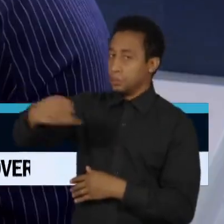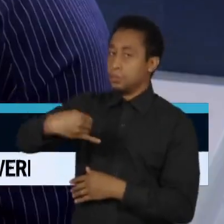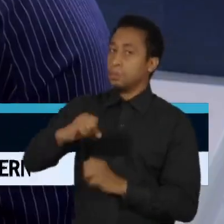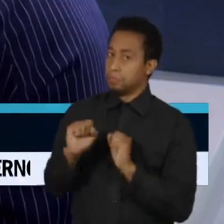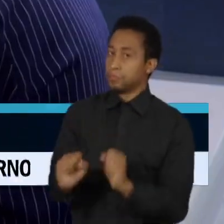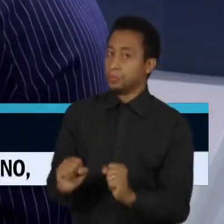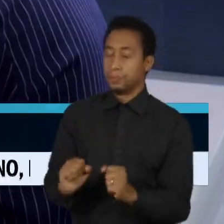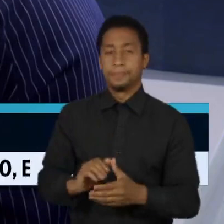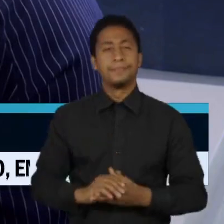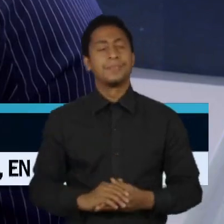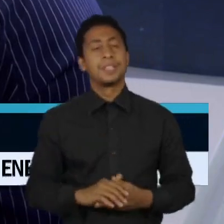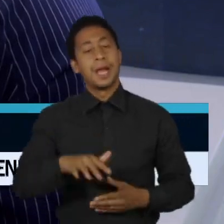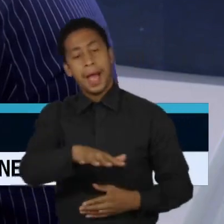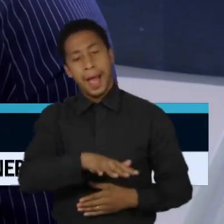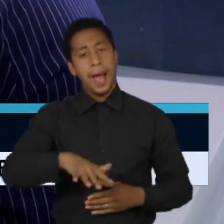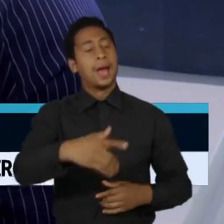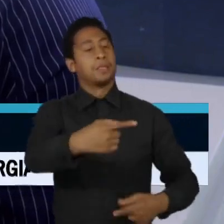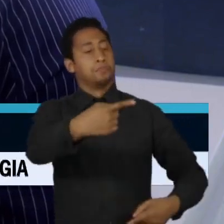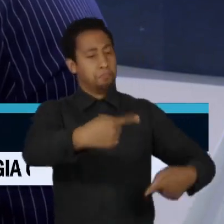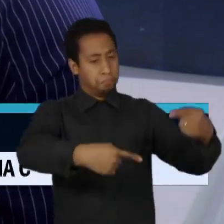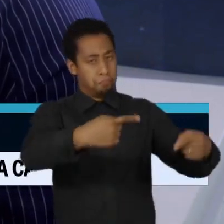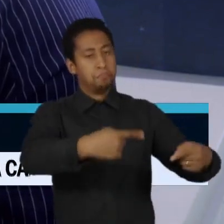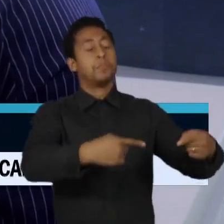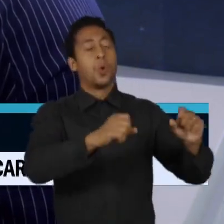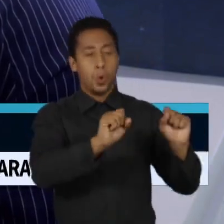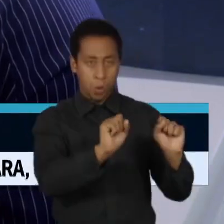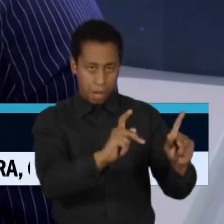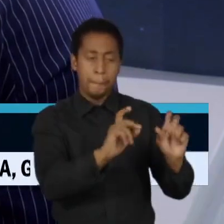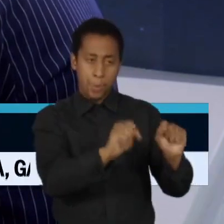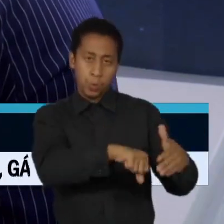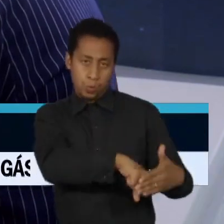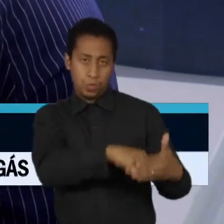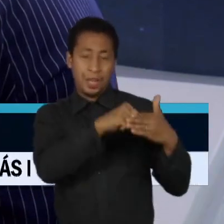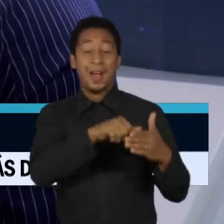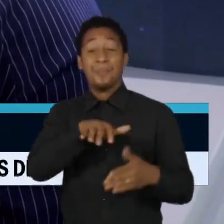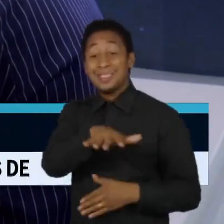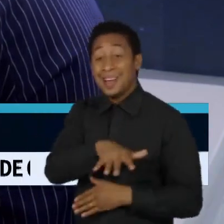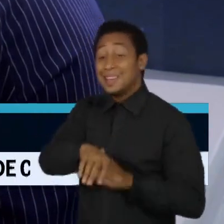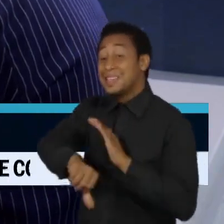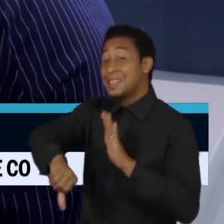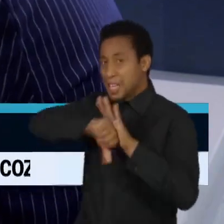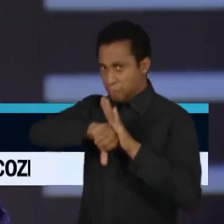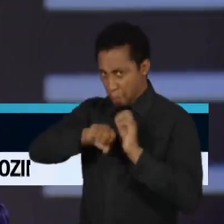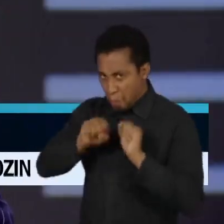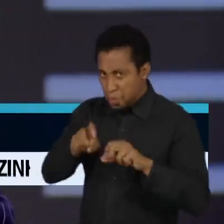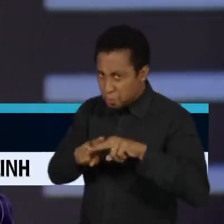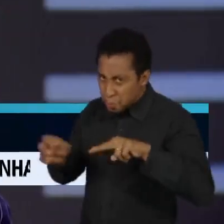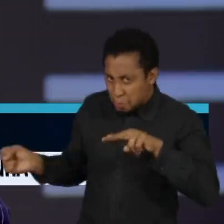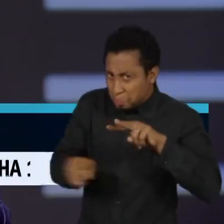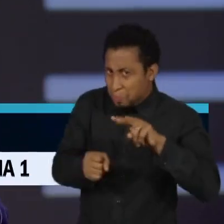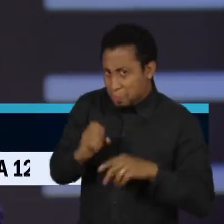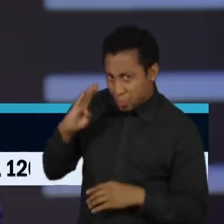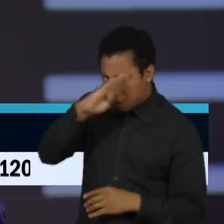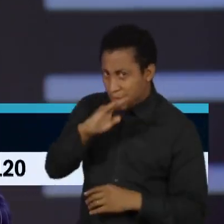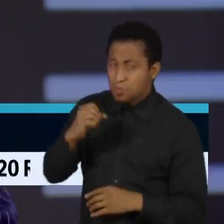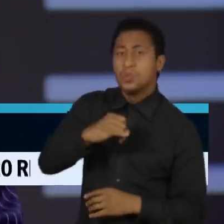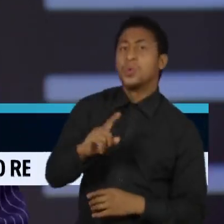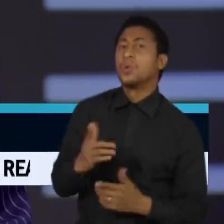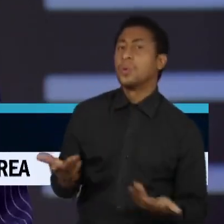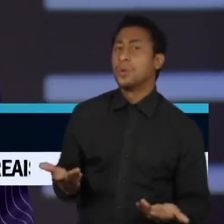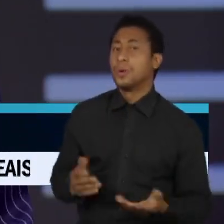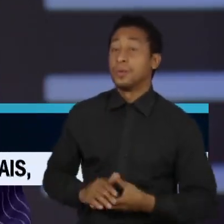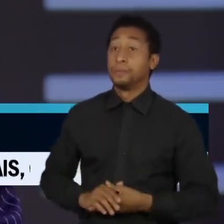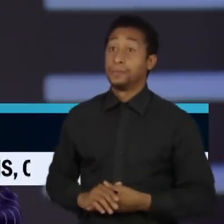esfera eleitoral, na esfera criminal, existe alguma possibilidade de prisão do ex-presidente Jair Bolsonaro? Quando a gente